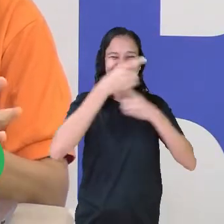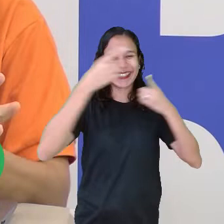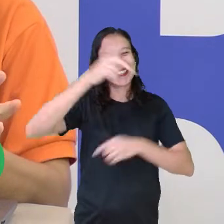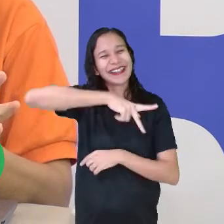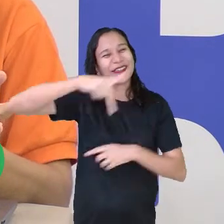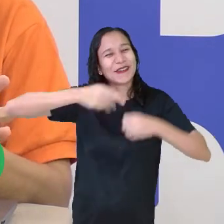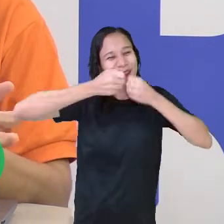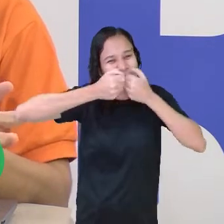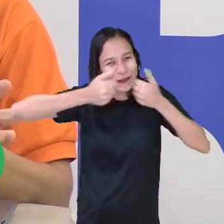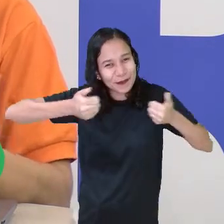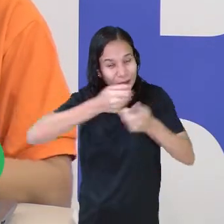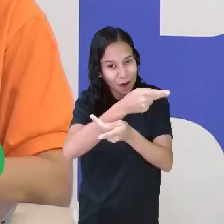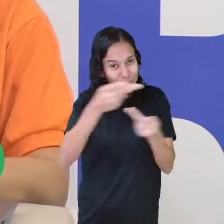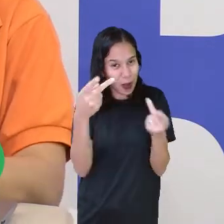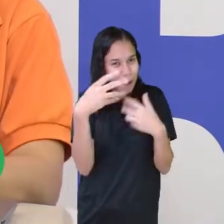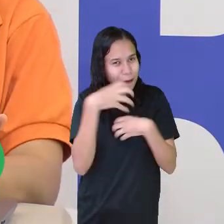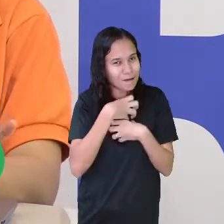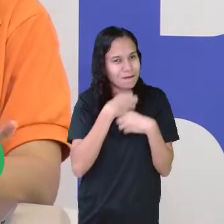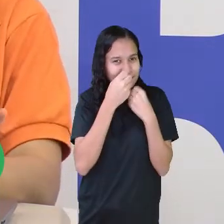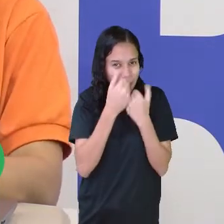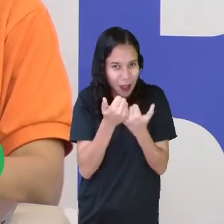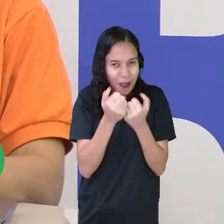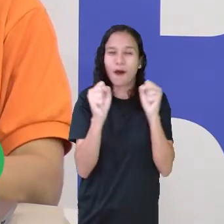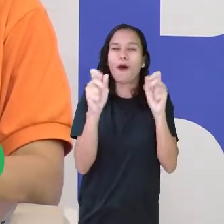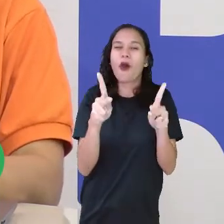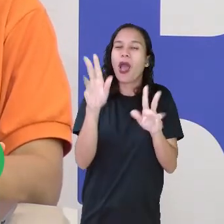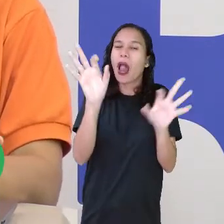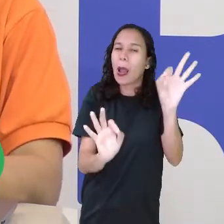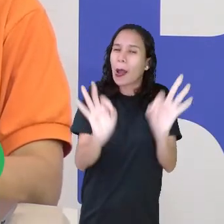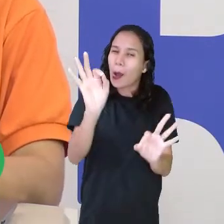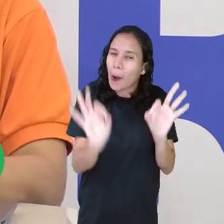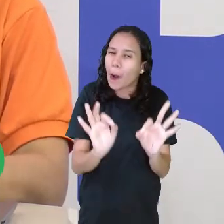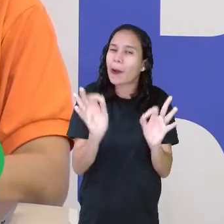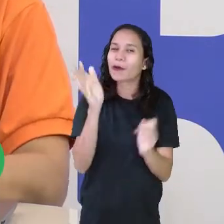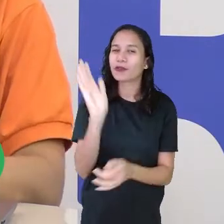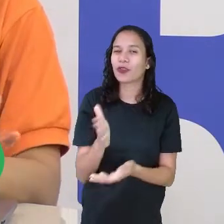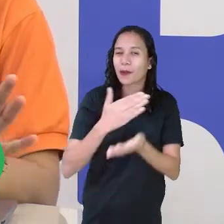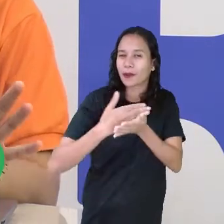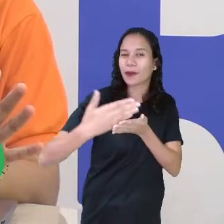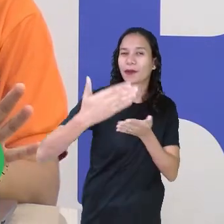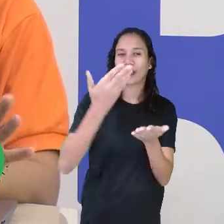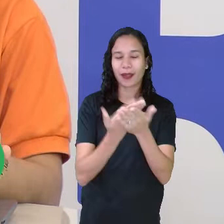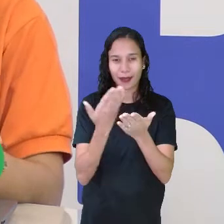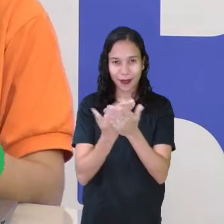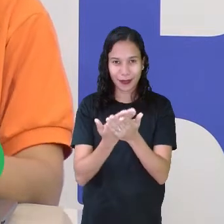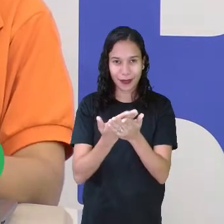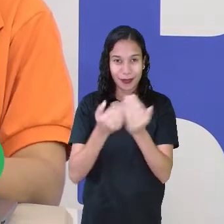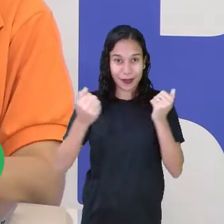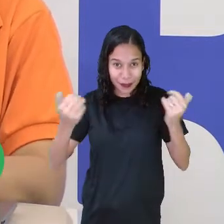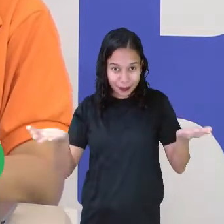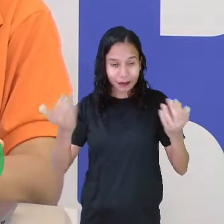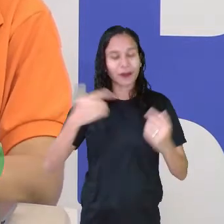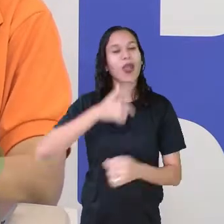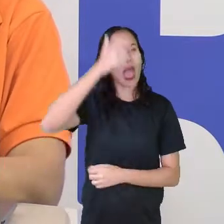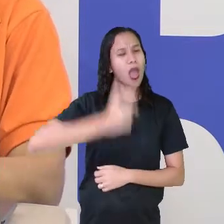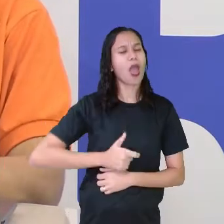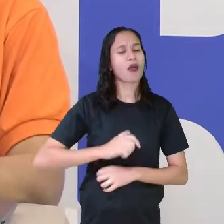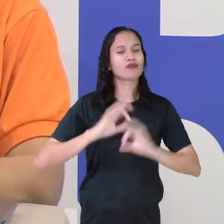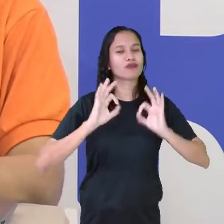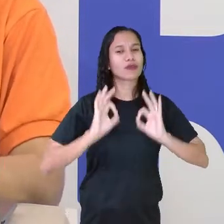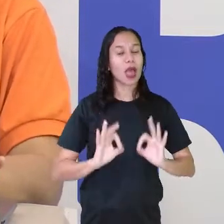E vocês estão bem? Todo mundo pronto? Todo mundo preparado para mais uma aula? Eu estou